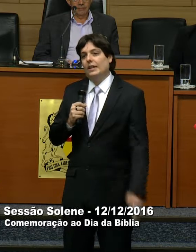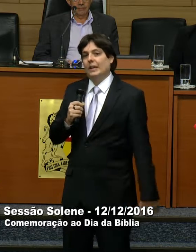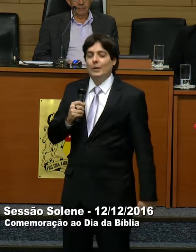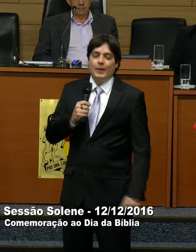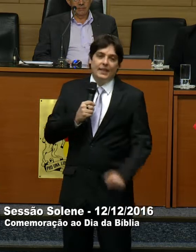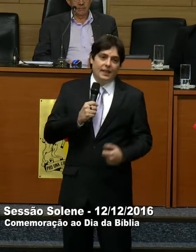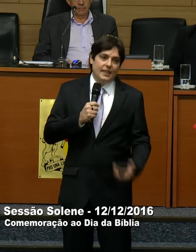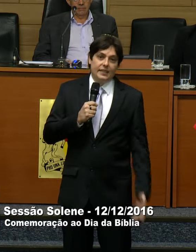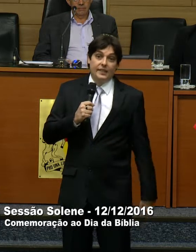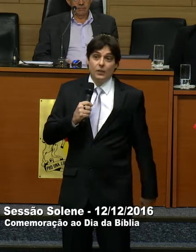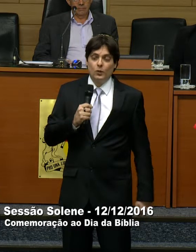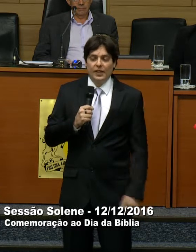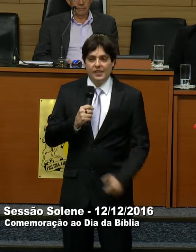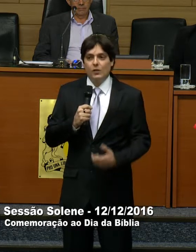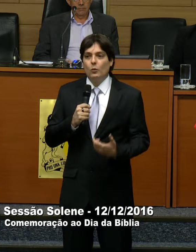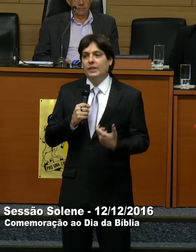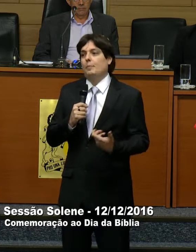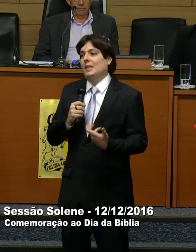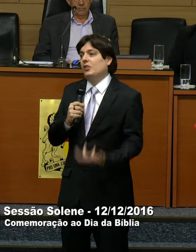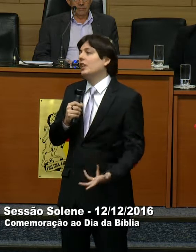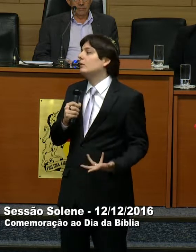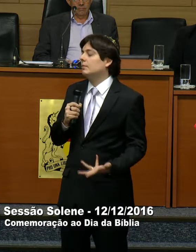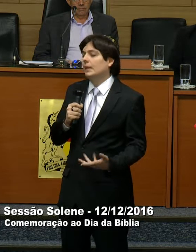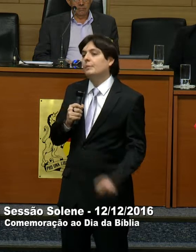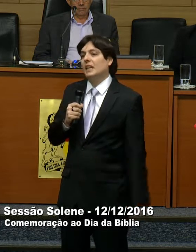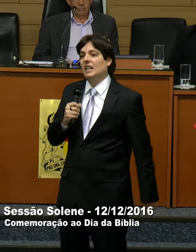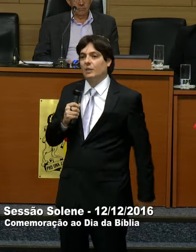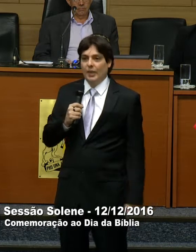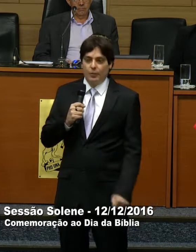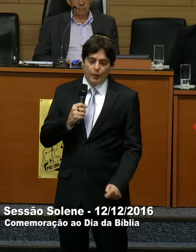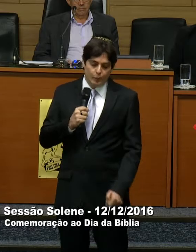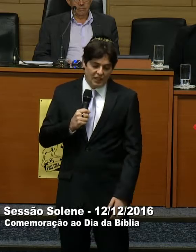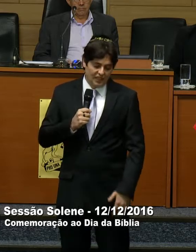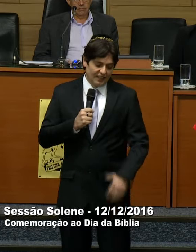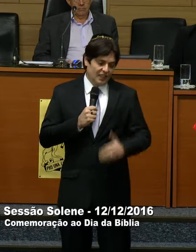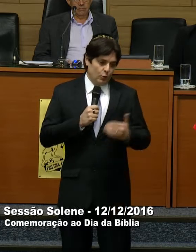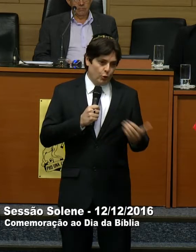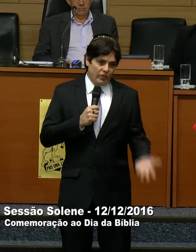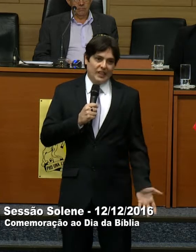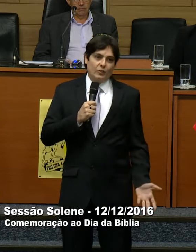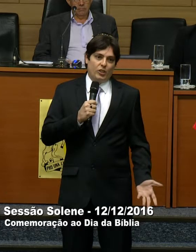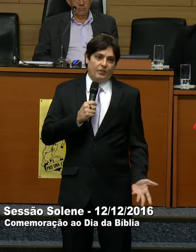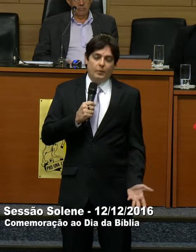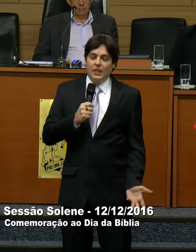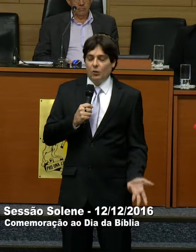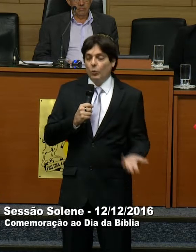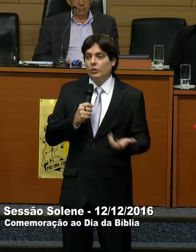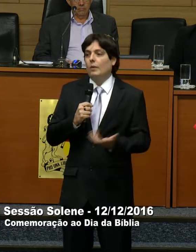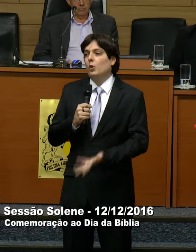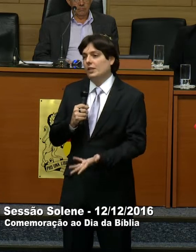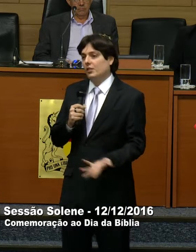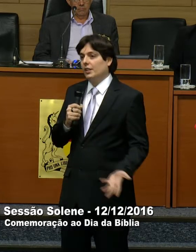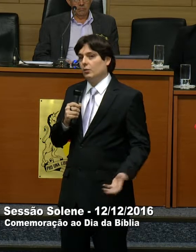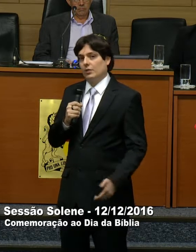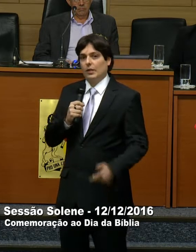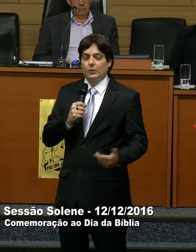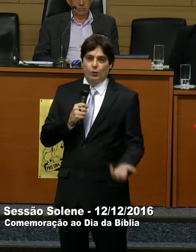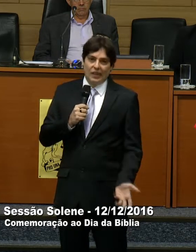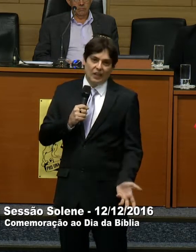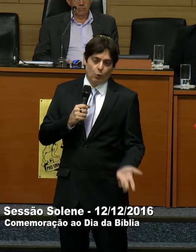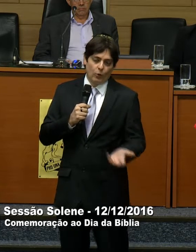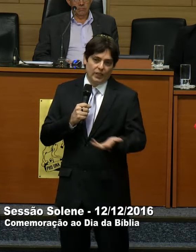entregar para a ditadura militar os professores cristãos do Colégio Bennett, né? A minha avó, Maria Tereza, que também,